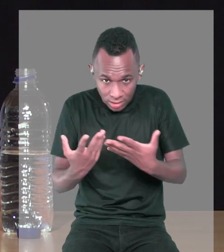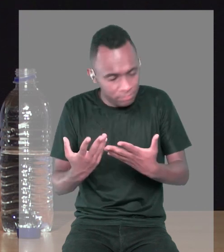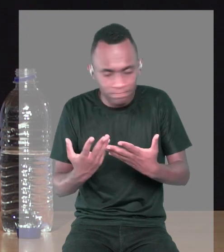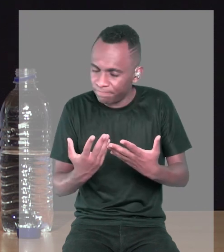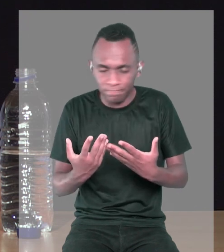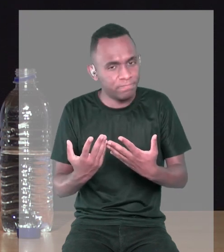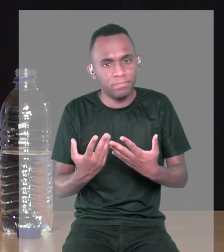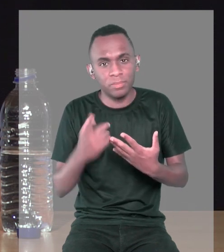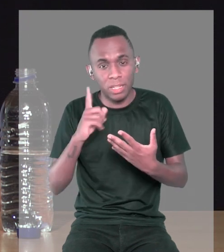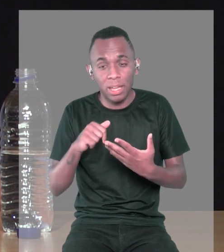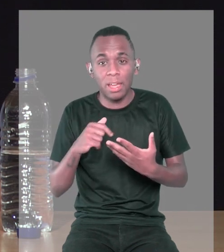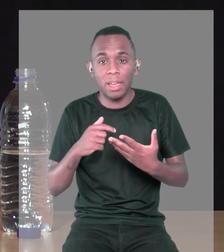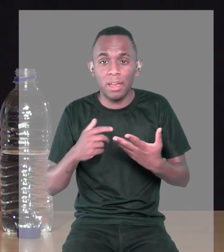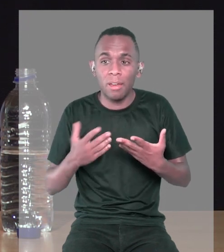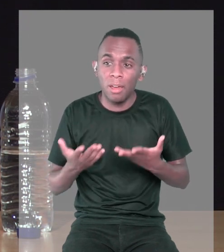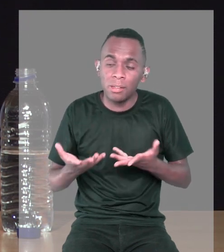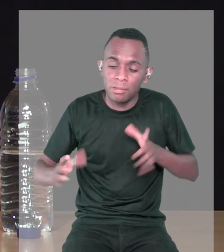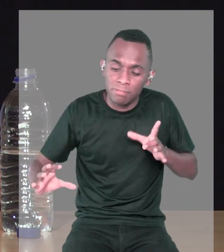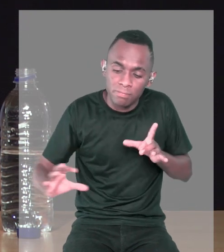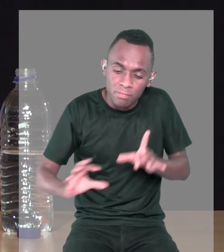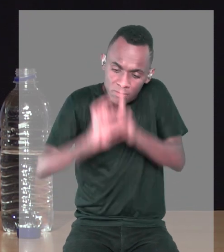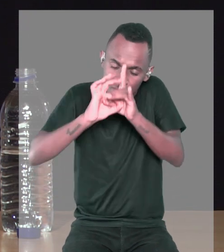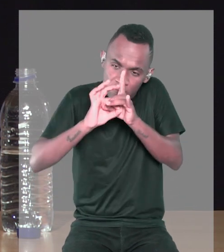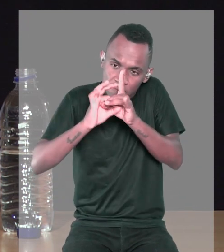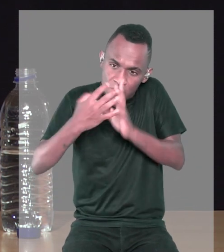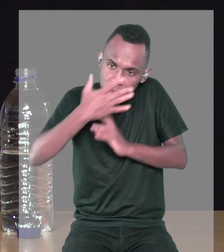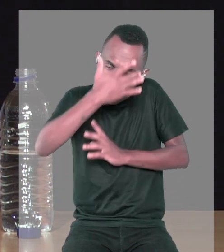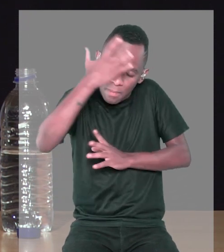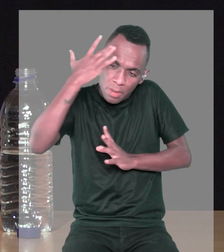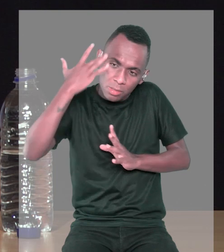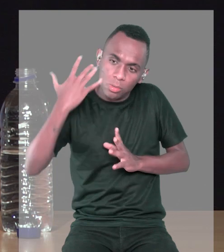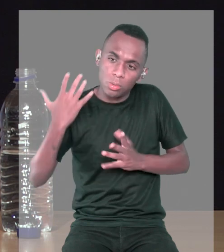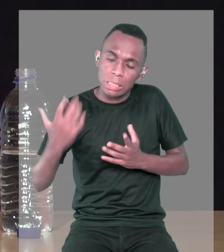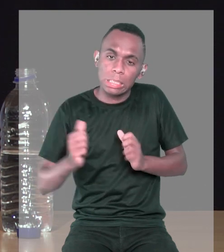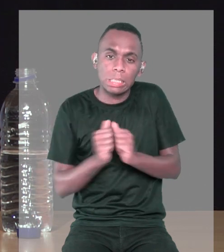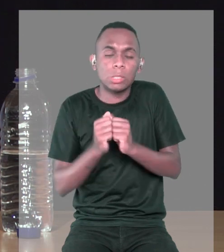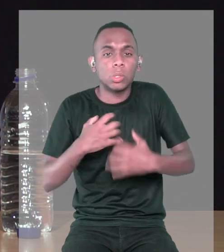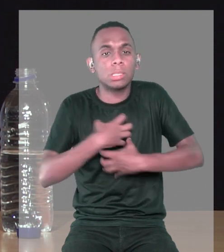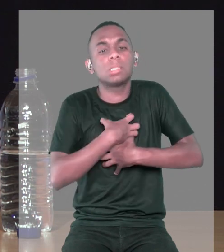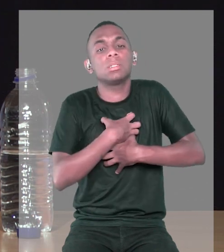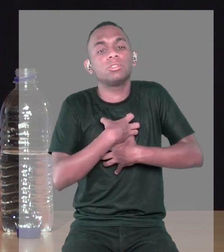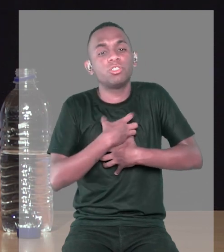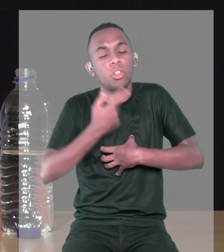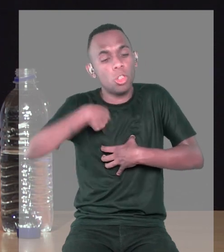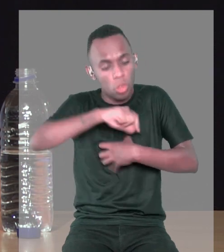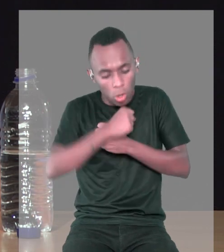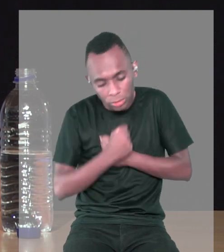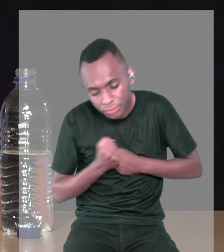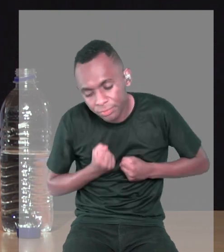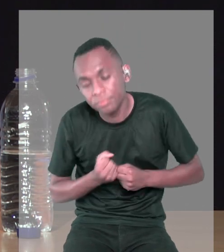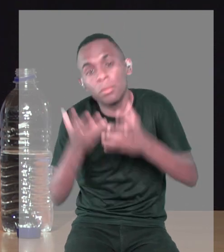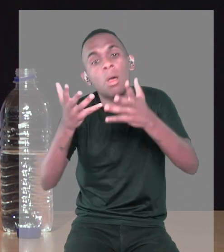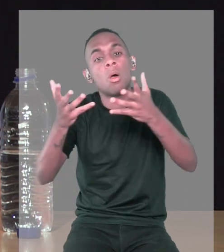ou que se dê. Ele é um jeito de dar-se e de pedir ao outro a doação de si. Nós